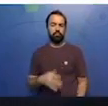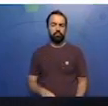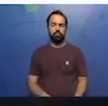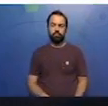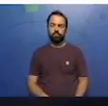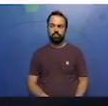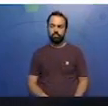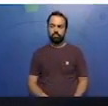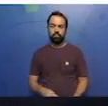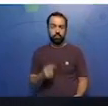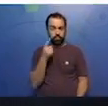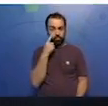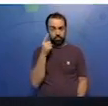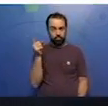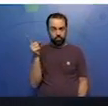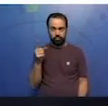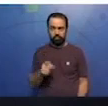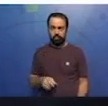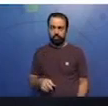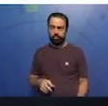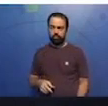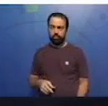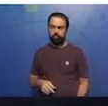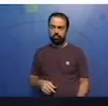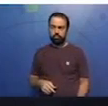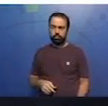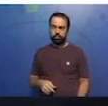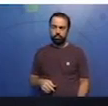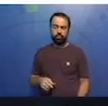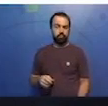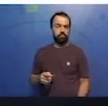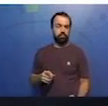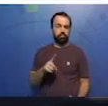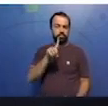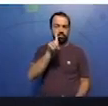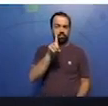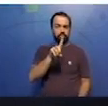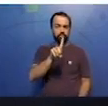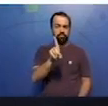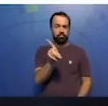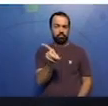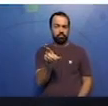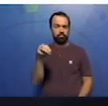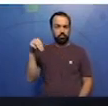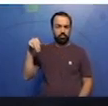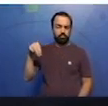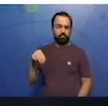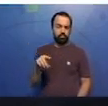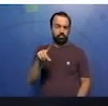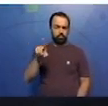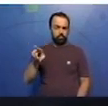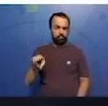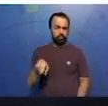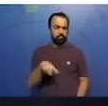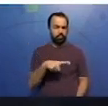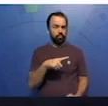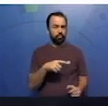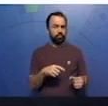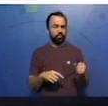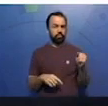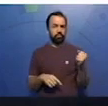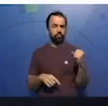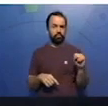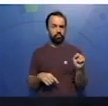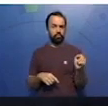Observe que agora o ponteiro dos minutos está no número 8. Nesse caso, podemos ler